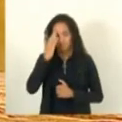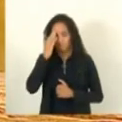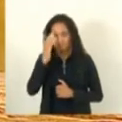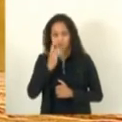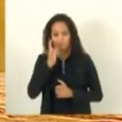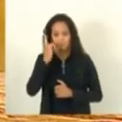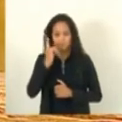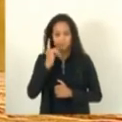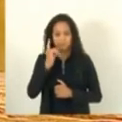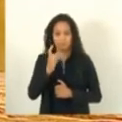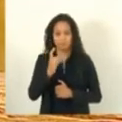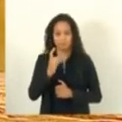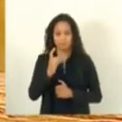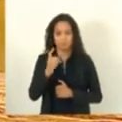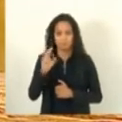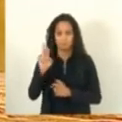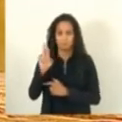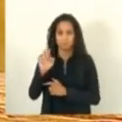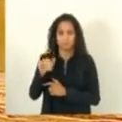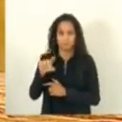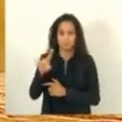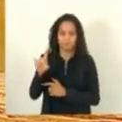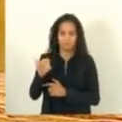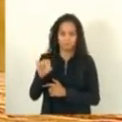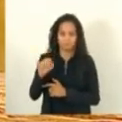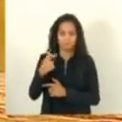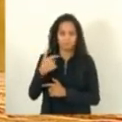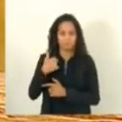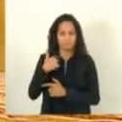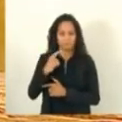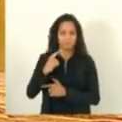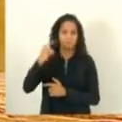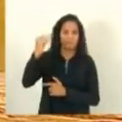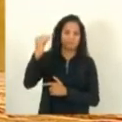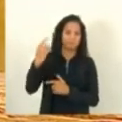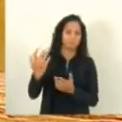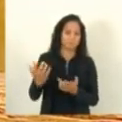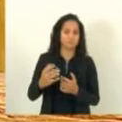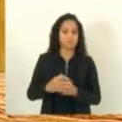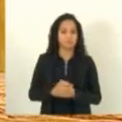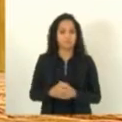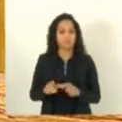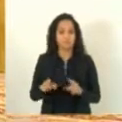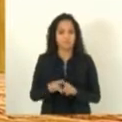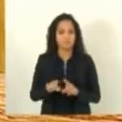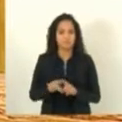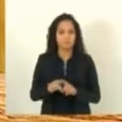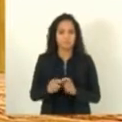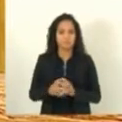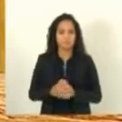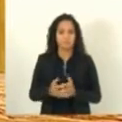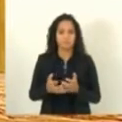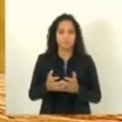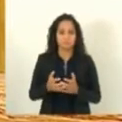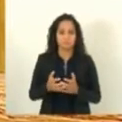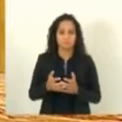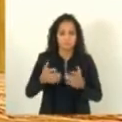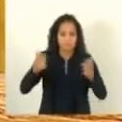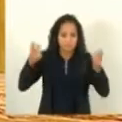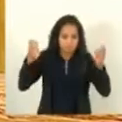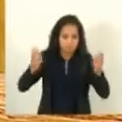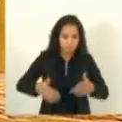deputado Enzo pela indicação e gostaria de fazer uma